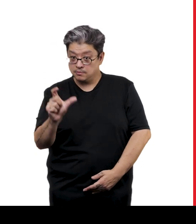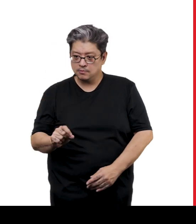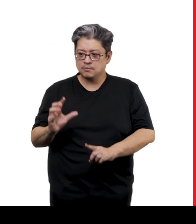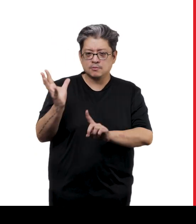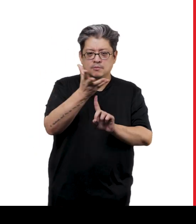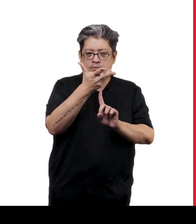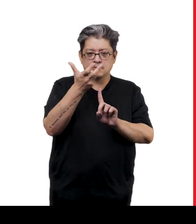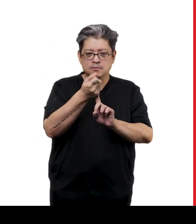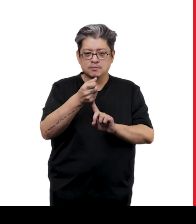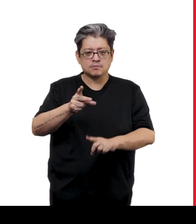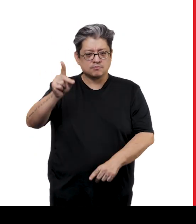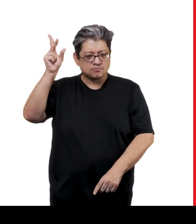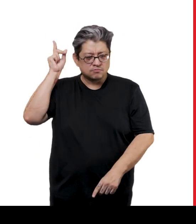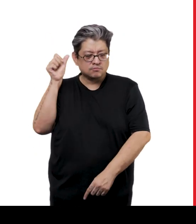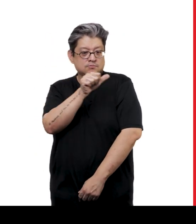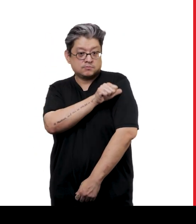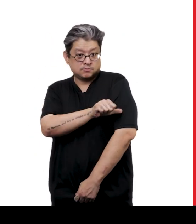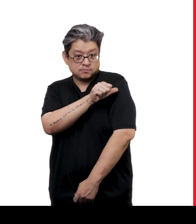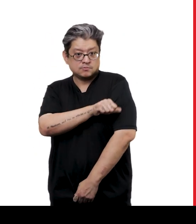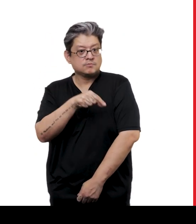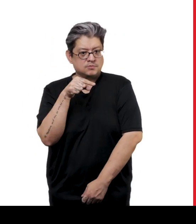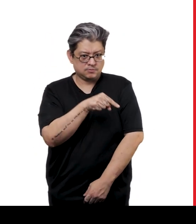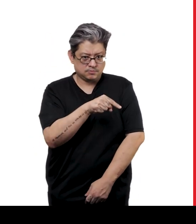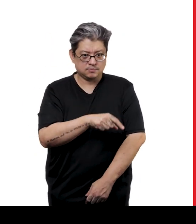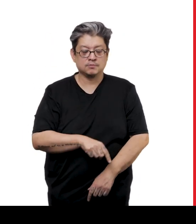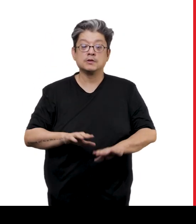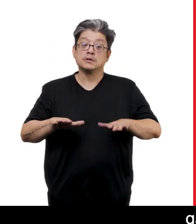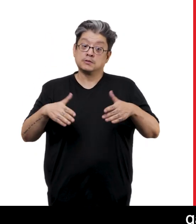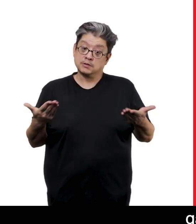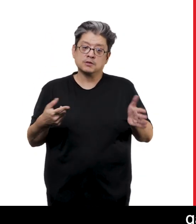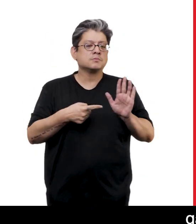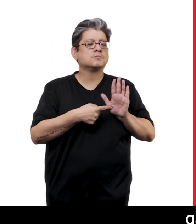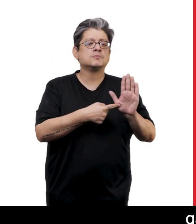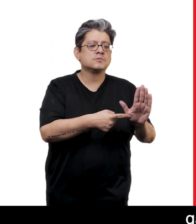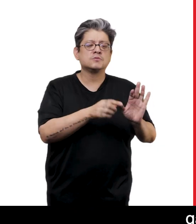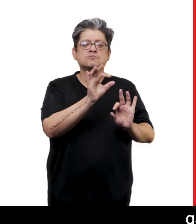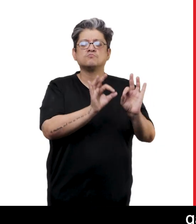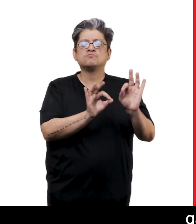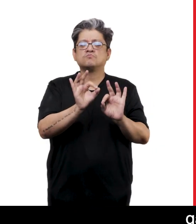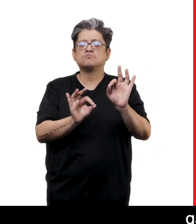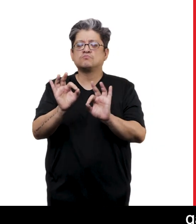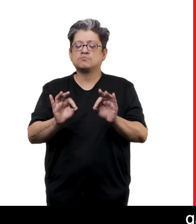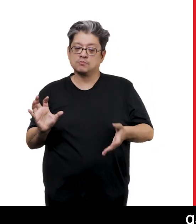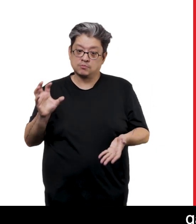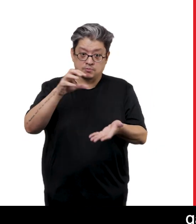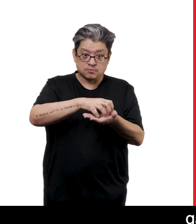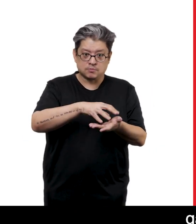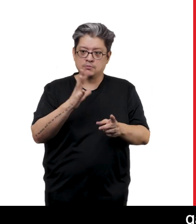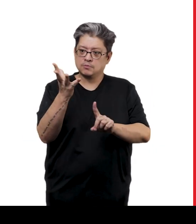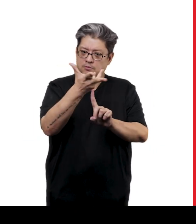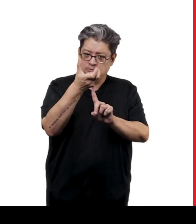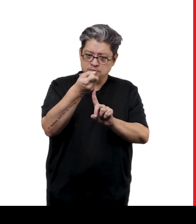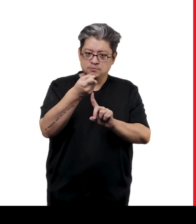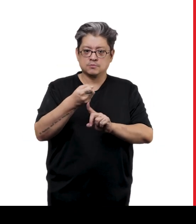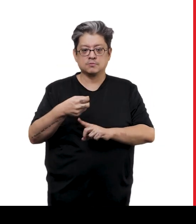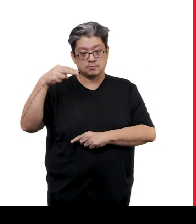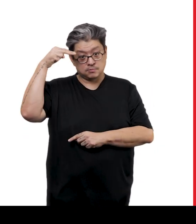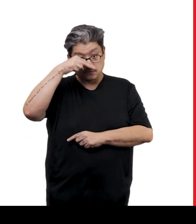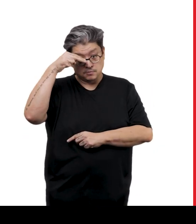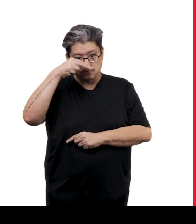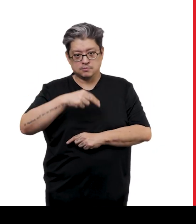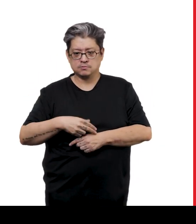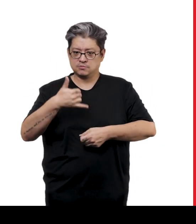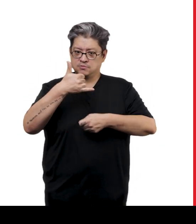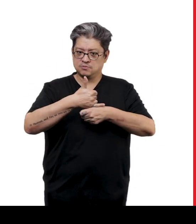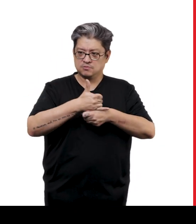pinturas renascentistas reunidas pelo Estúdio d'Arte Palma, galeria de arte dirigida por Bardi em Roma.